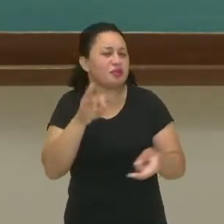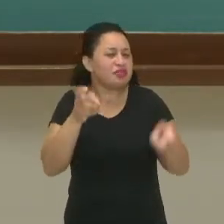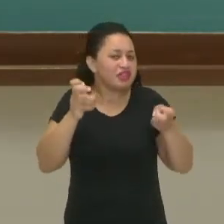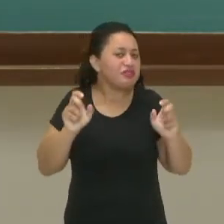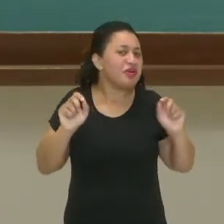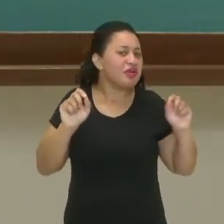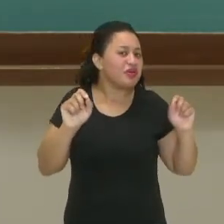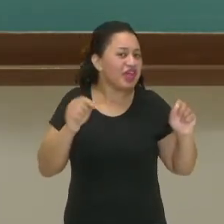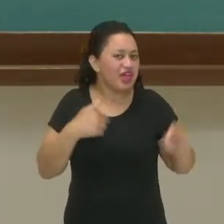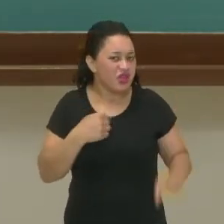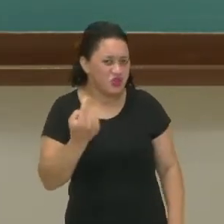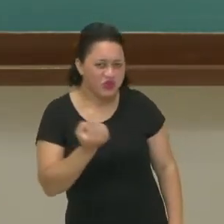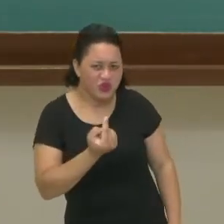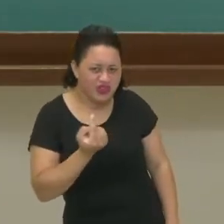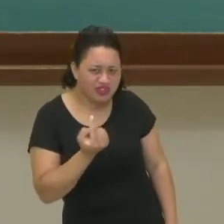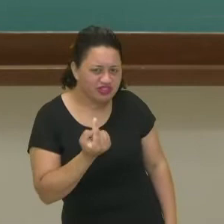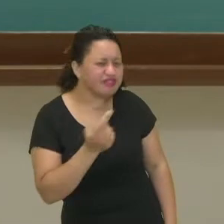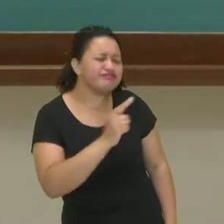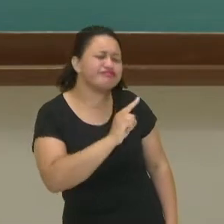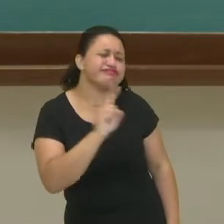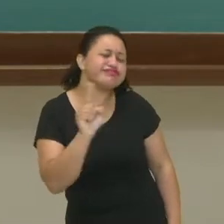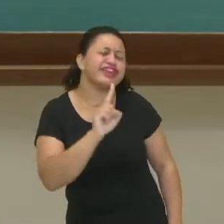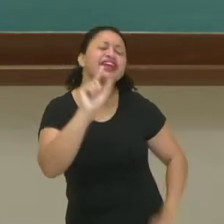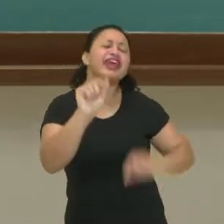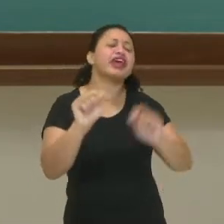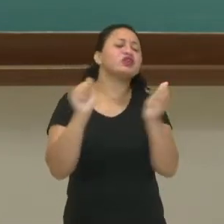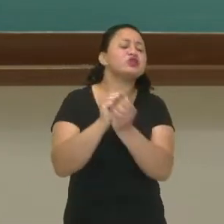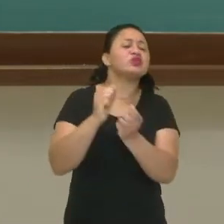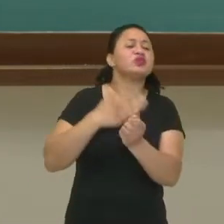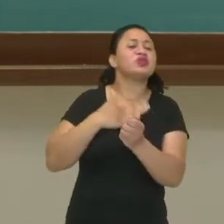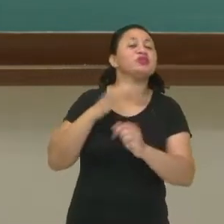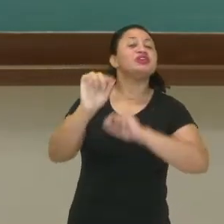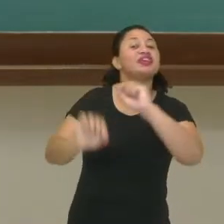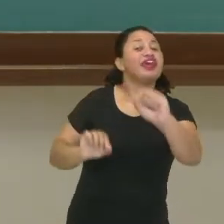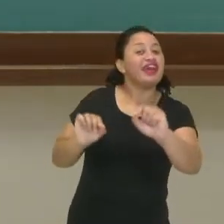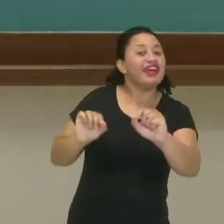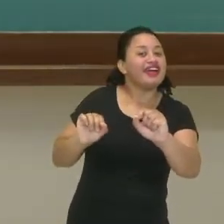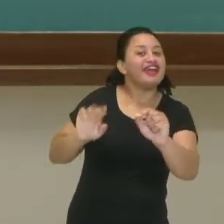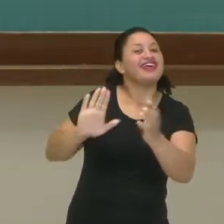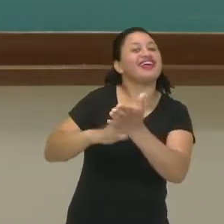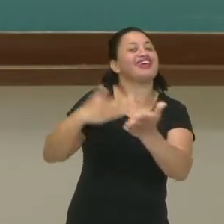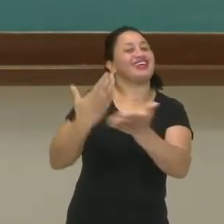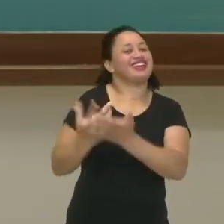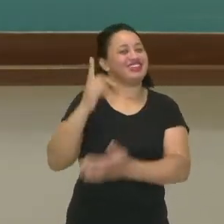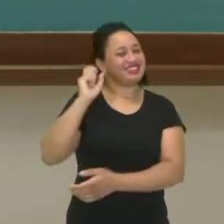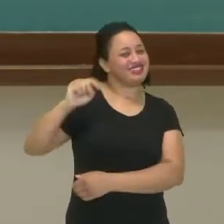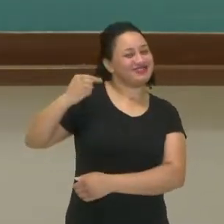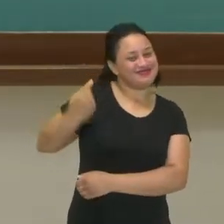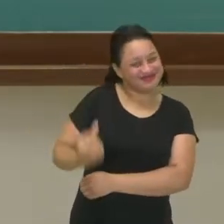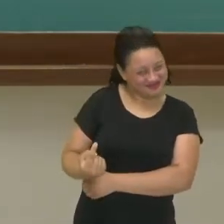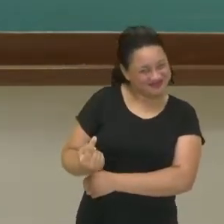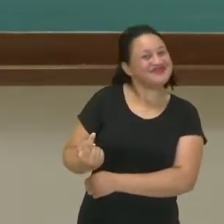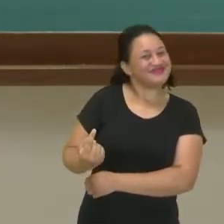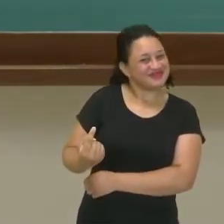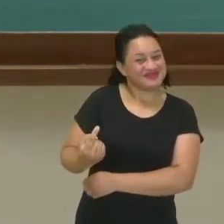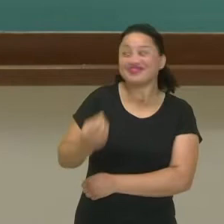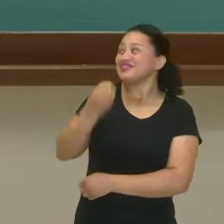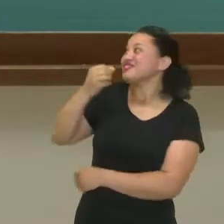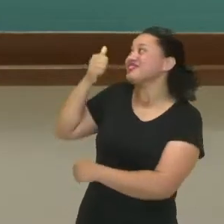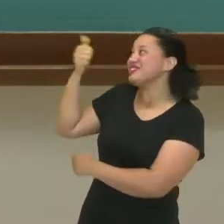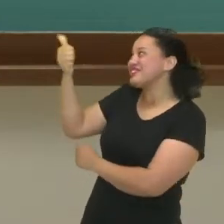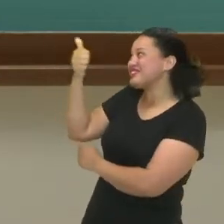lado, não estou sozinho! Quem está aqui comigo? É a Jéssica! Tudo